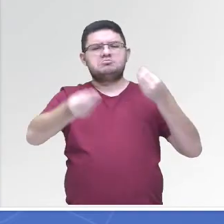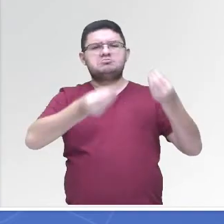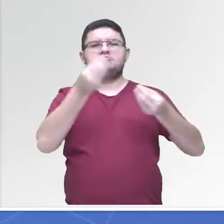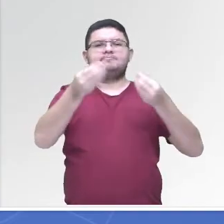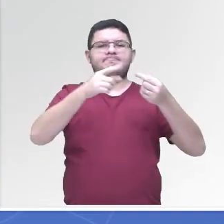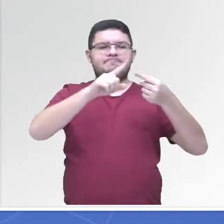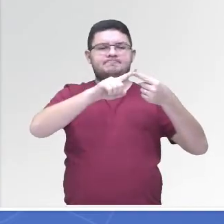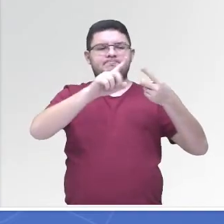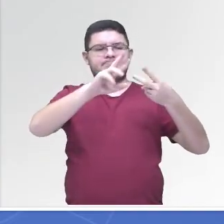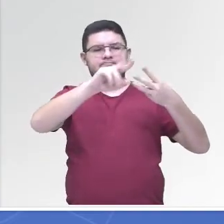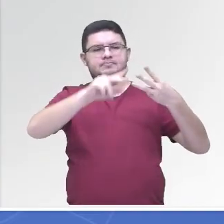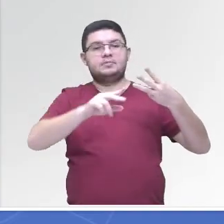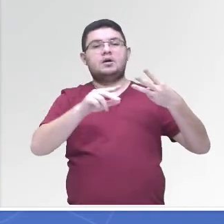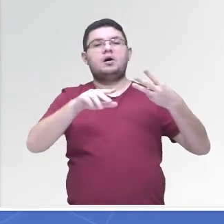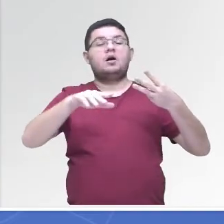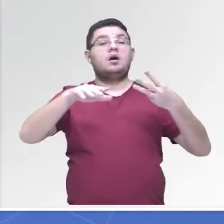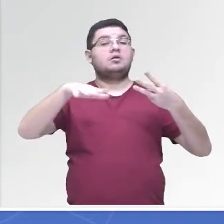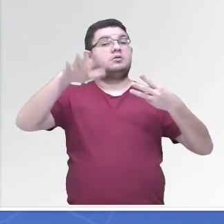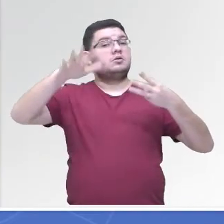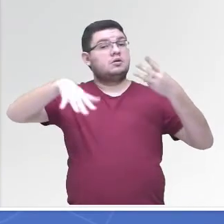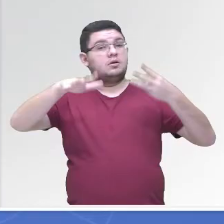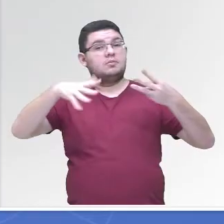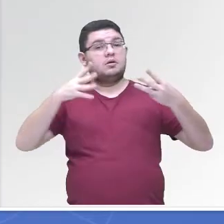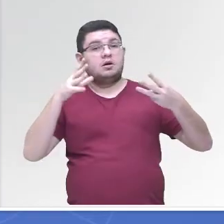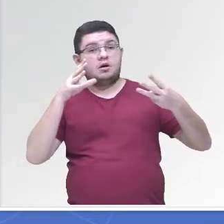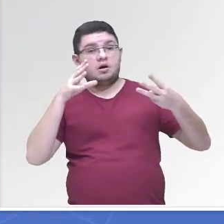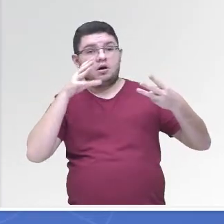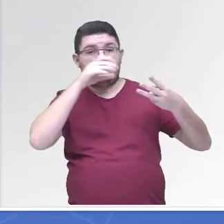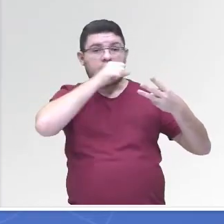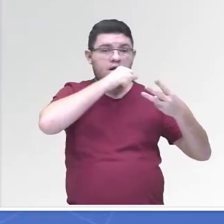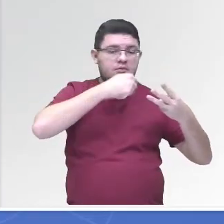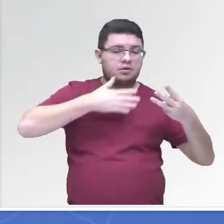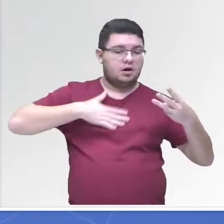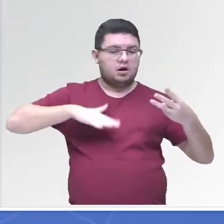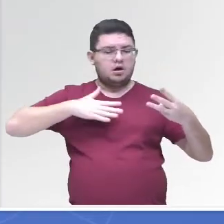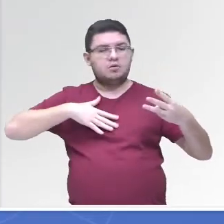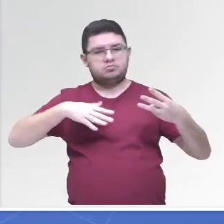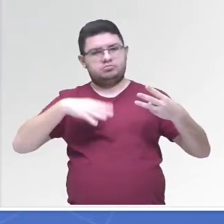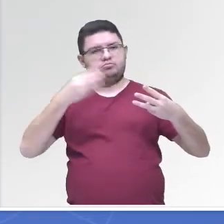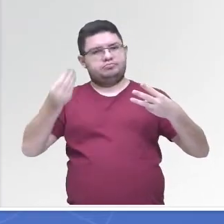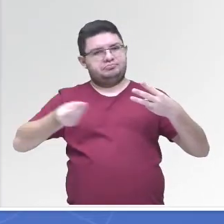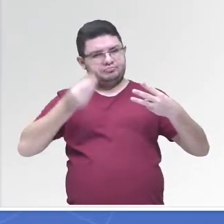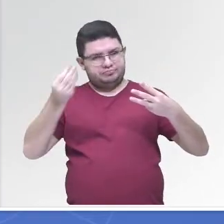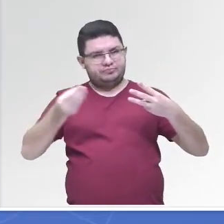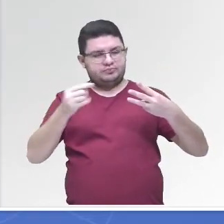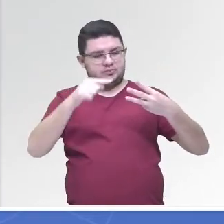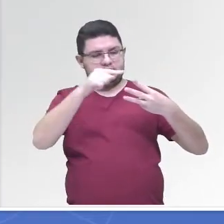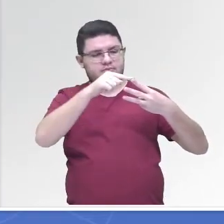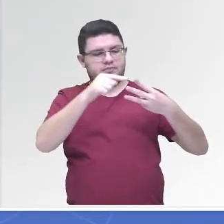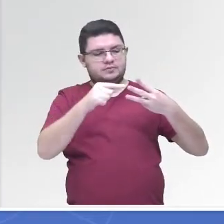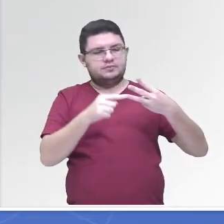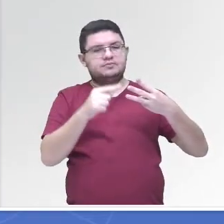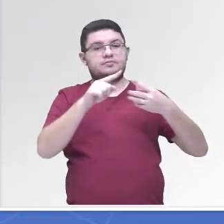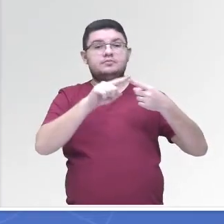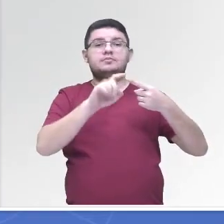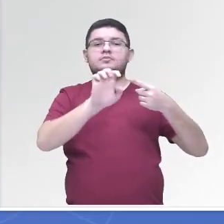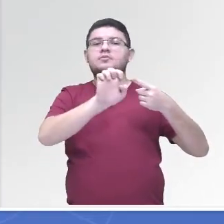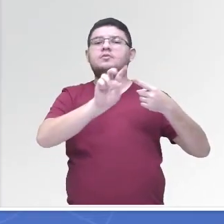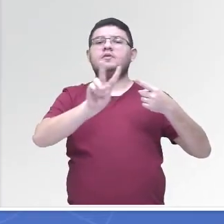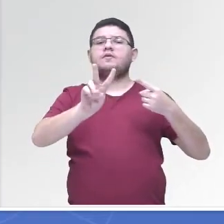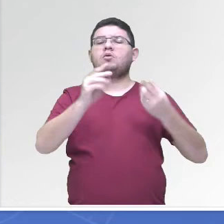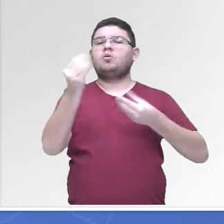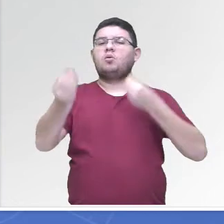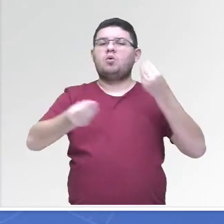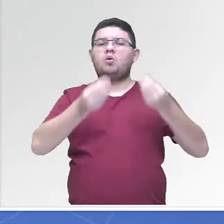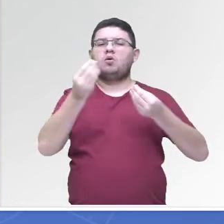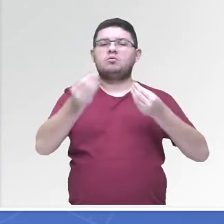é a velocidade com que essa vaporização acontece. Então, no caso da evaporação, que é a primeira que eu coloquei ali, né? A evaporação acontece de